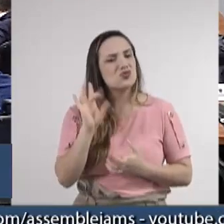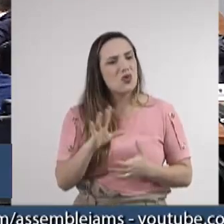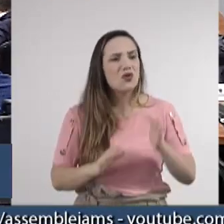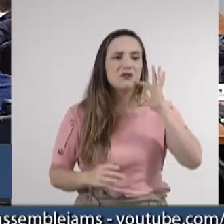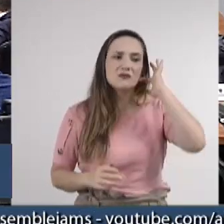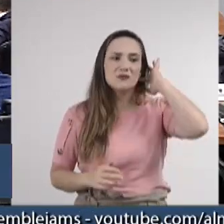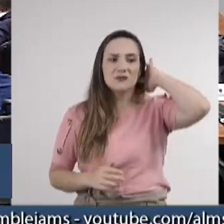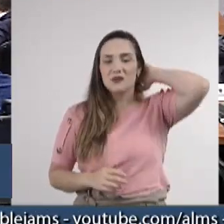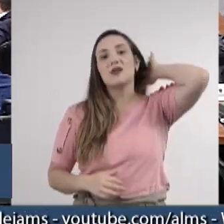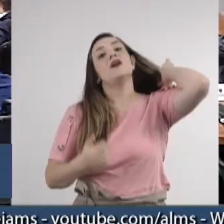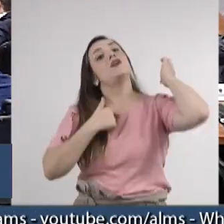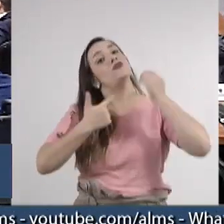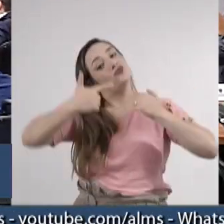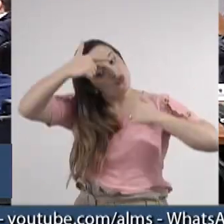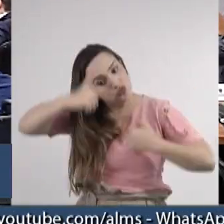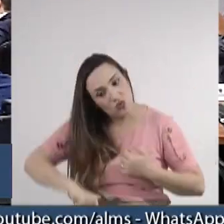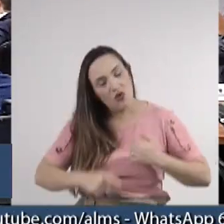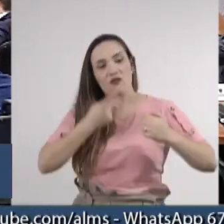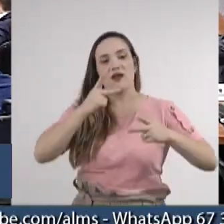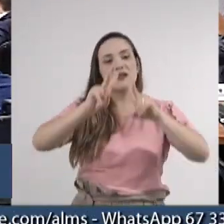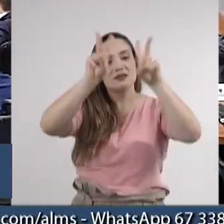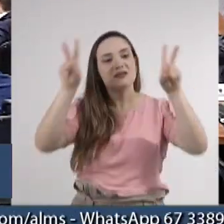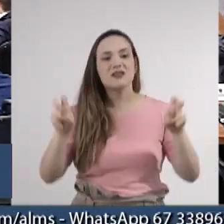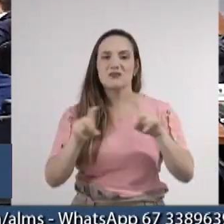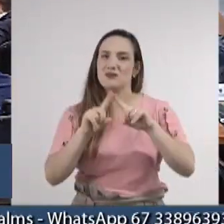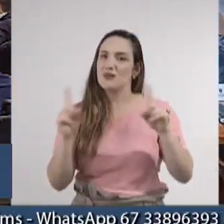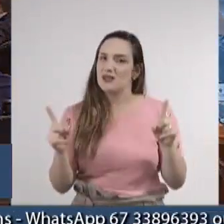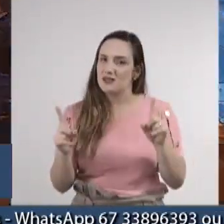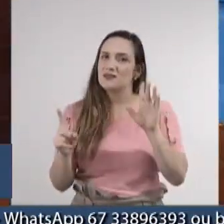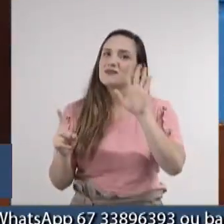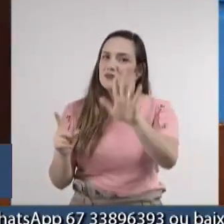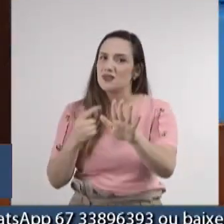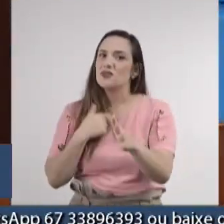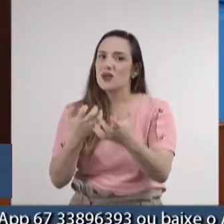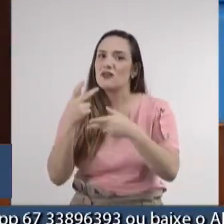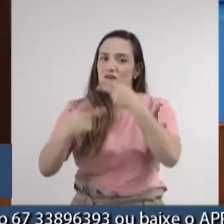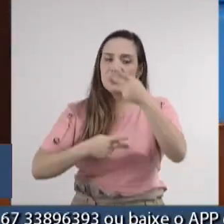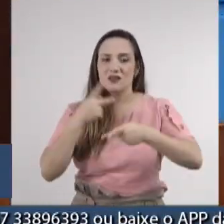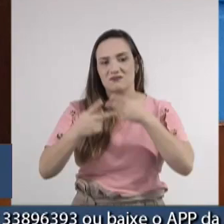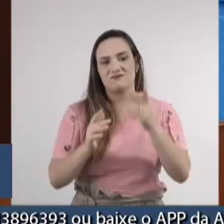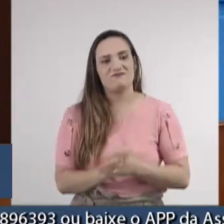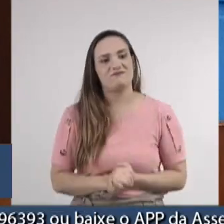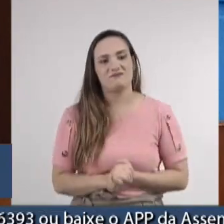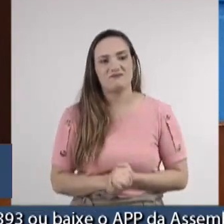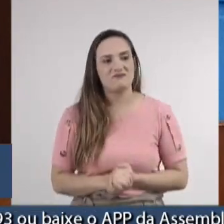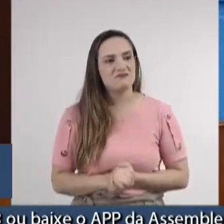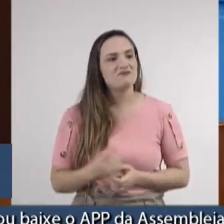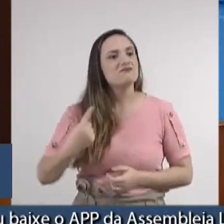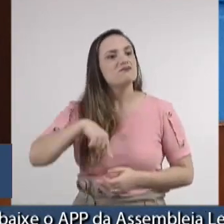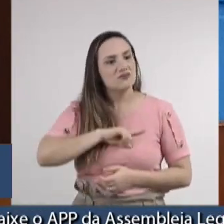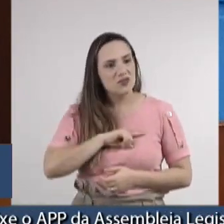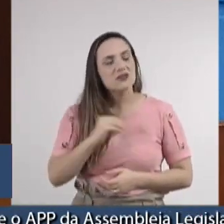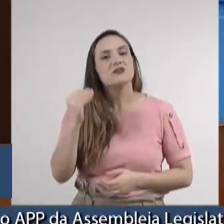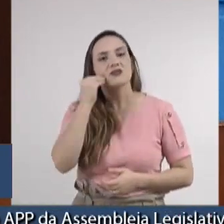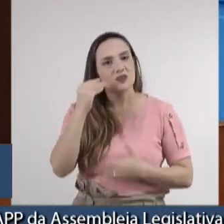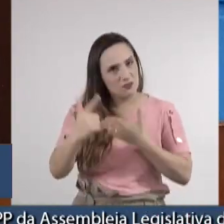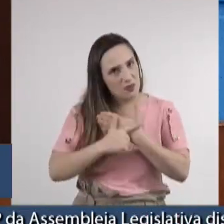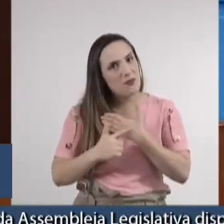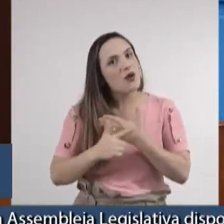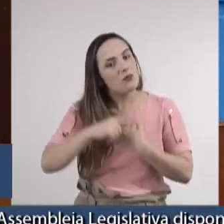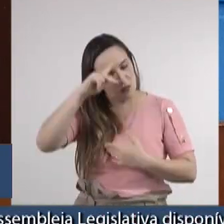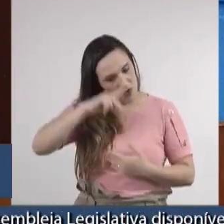eu trouxe de novo o assunto aqui, mas é mais para dizer de que nós fizemos a nossa